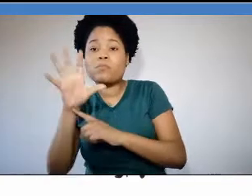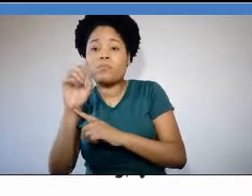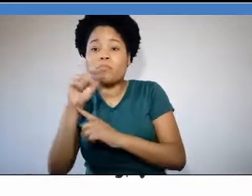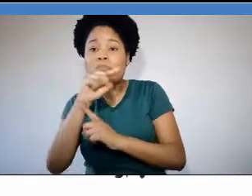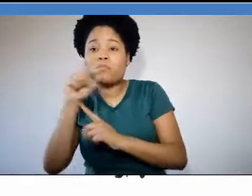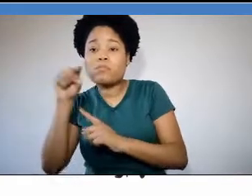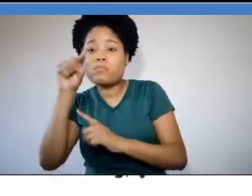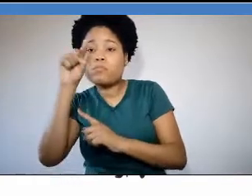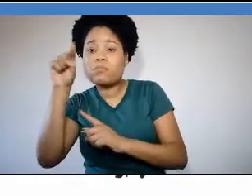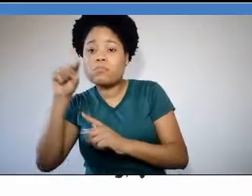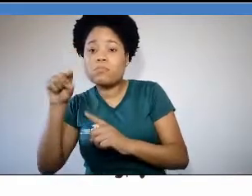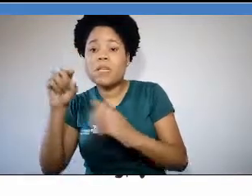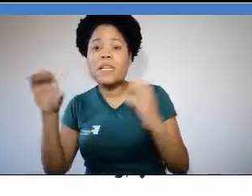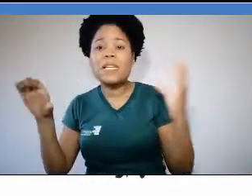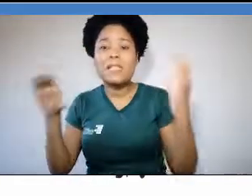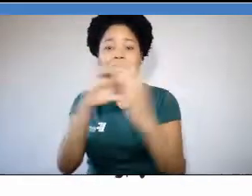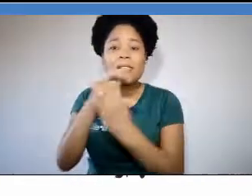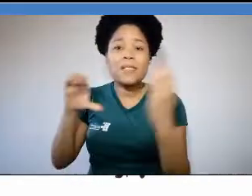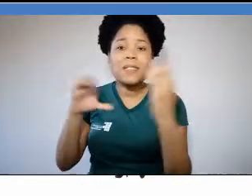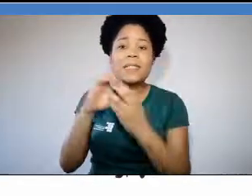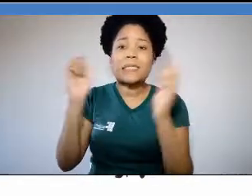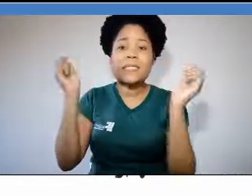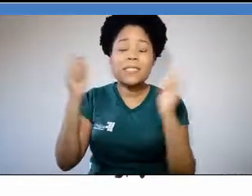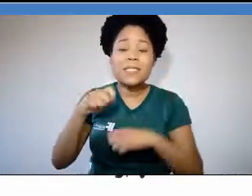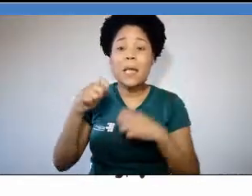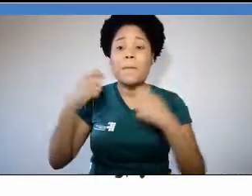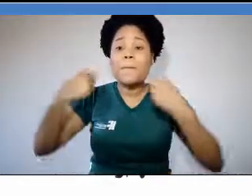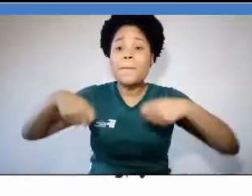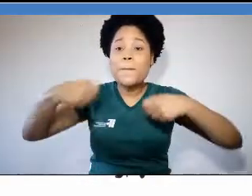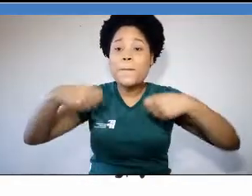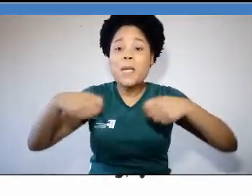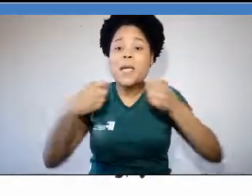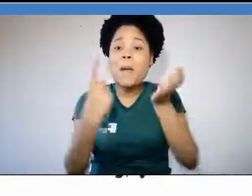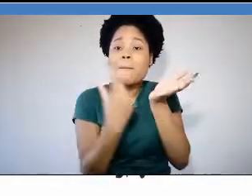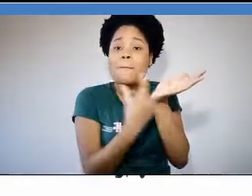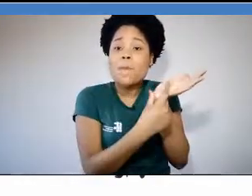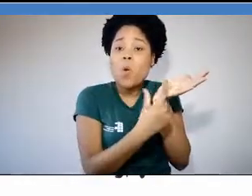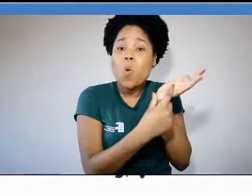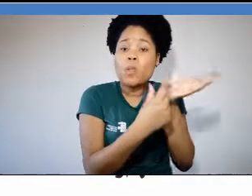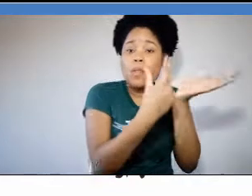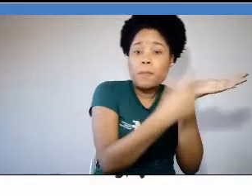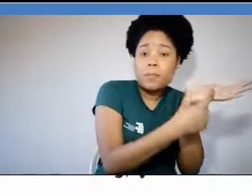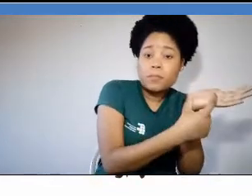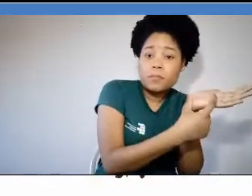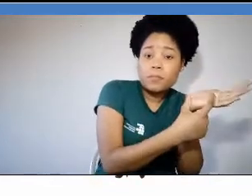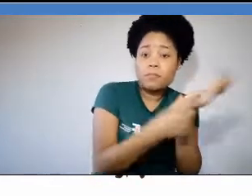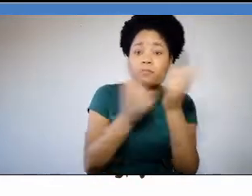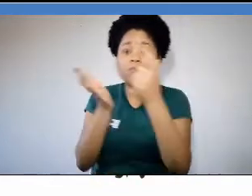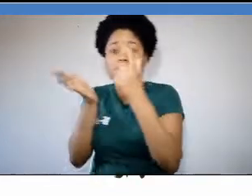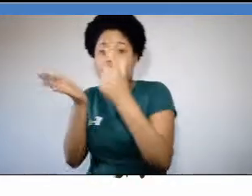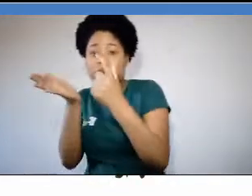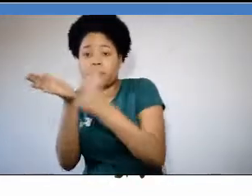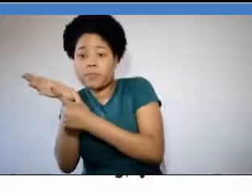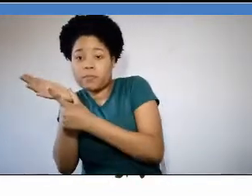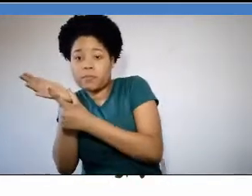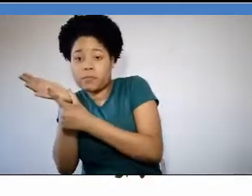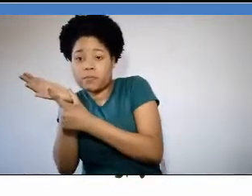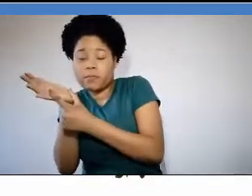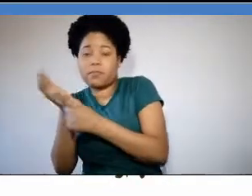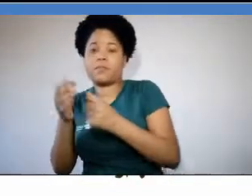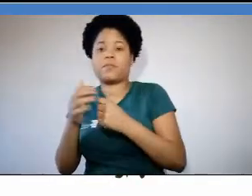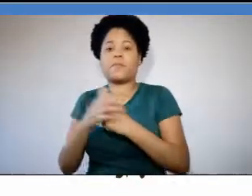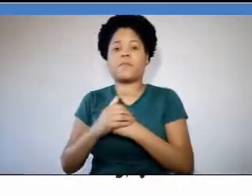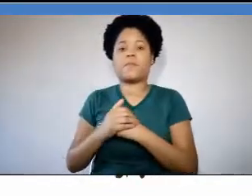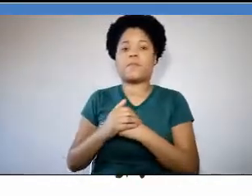que essa comunicação ela ocorra, é necessária a utilização de um modem em uma ponta e outro modem em